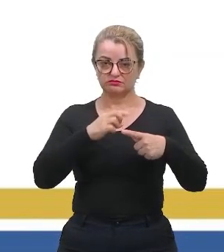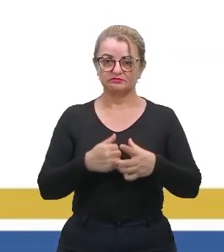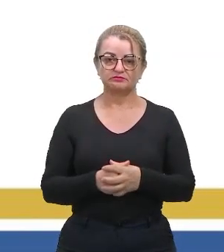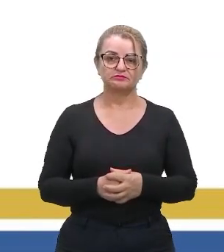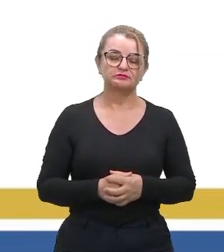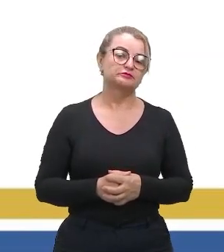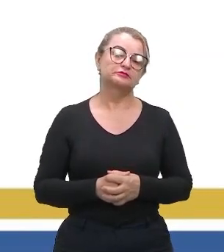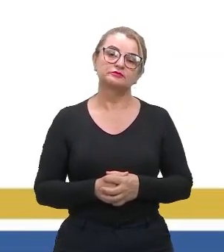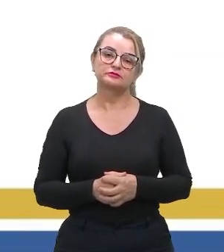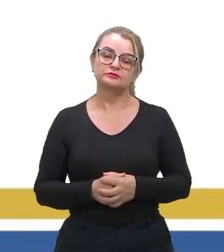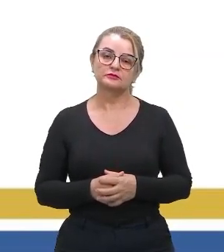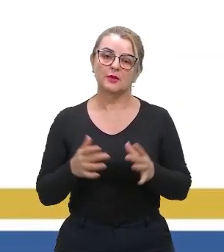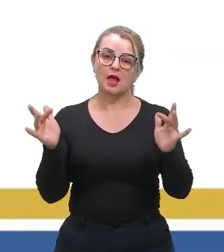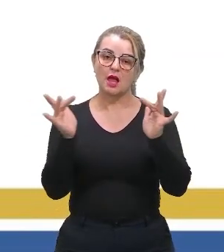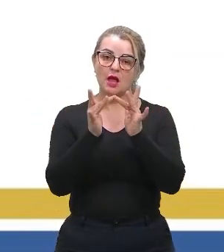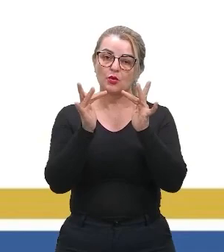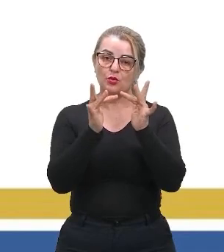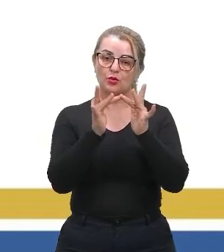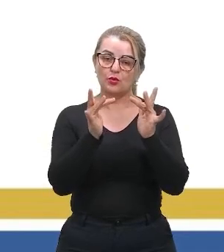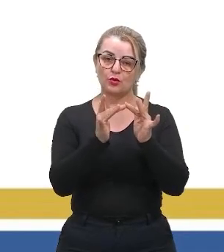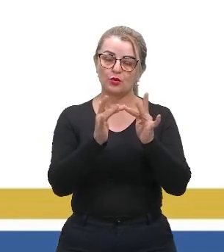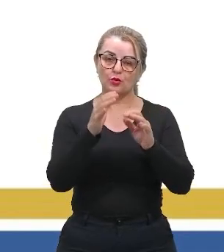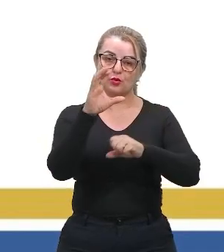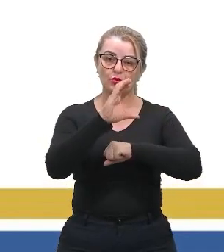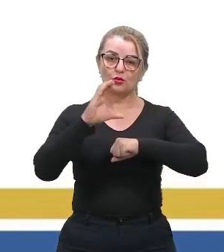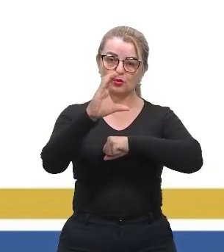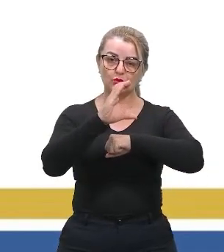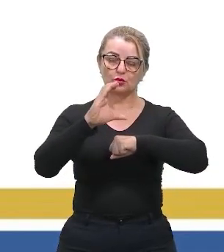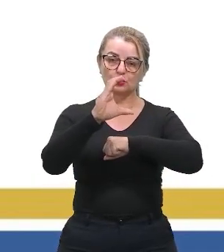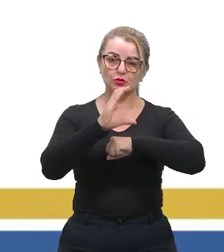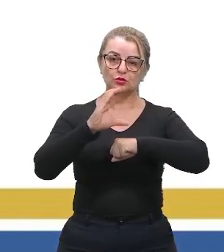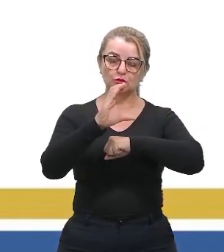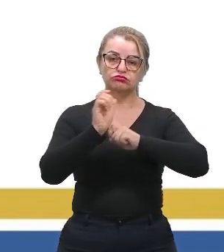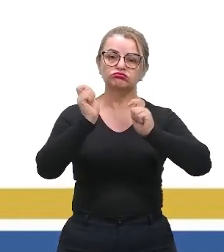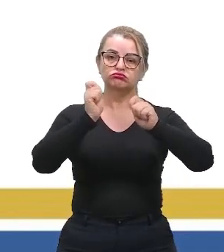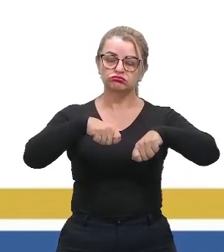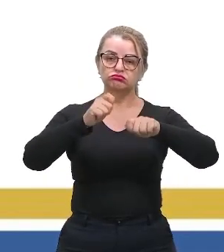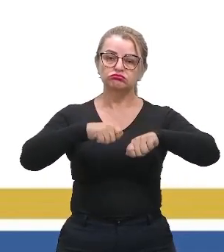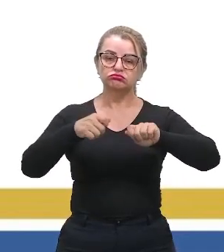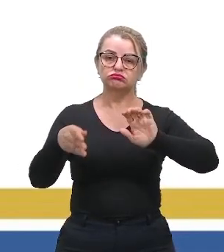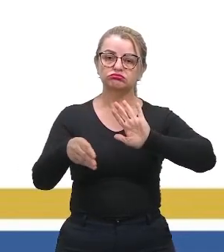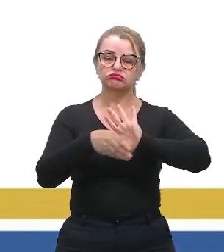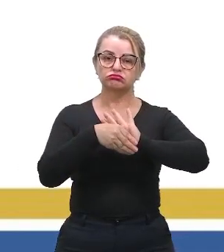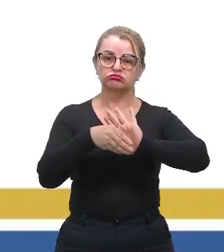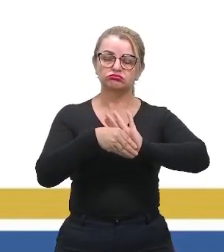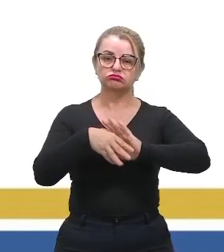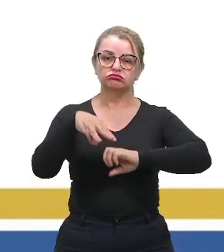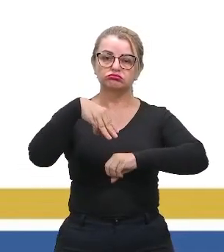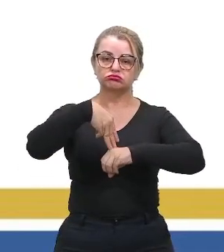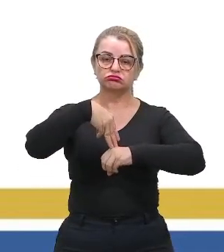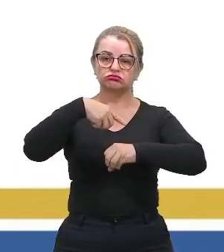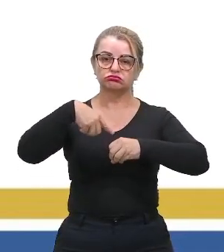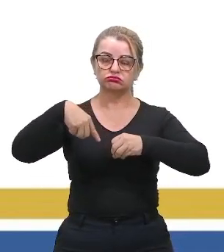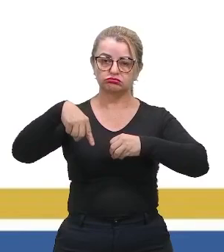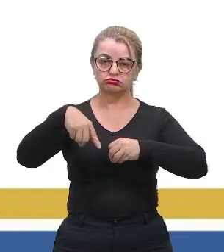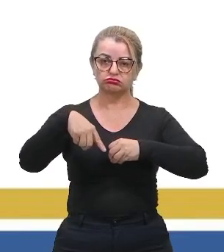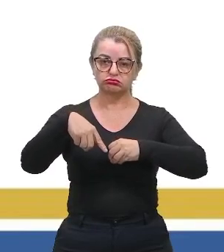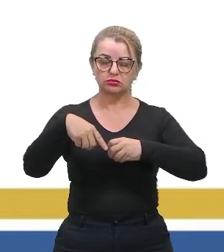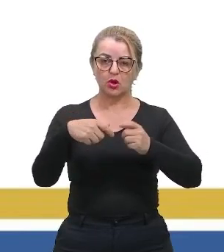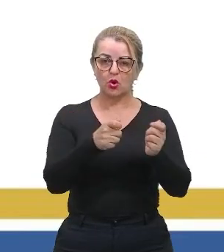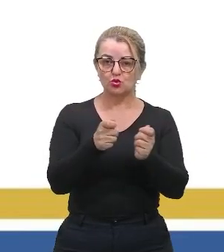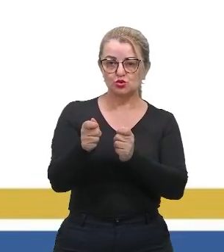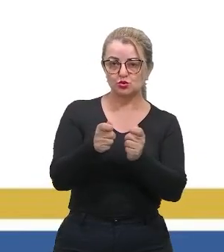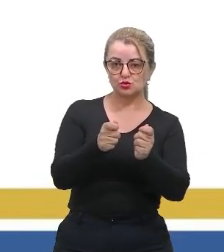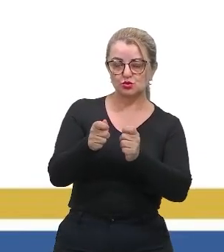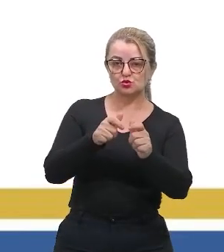seguinte: de acordo com a Constituição Federal, é competência dos municípios o gerenciamento